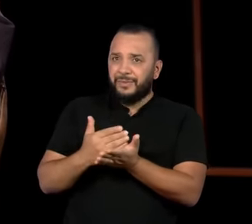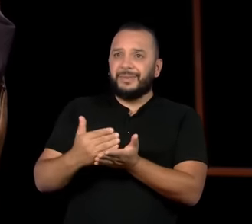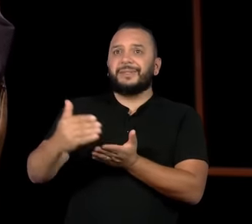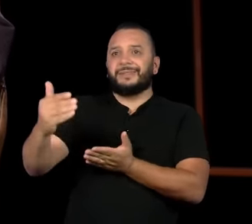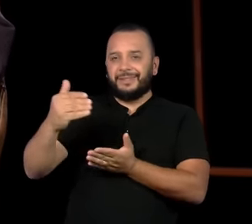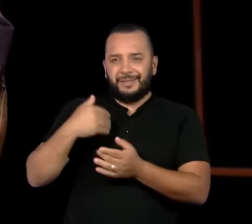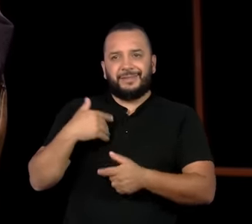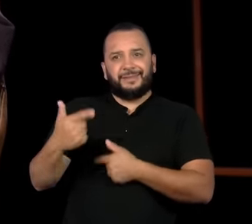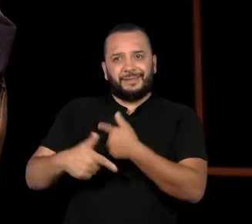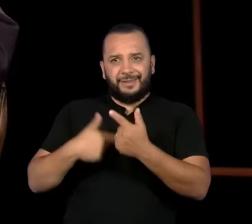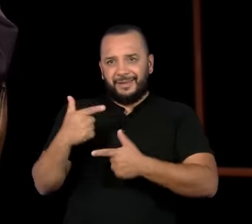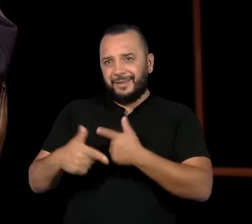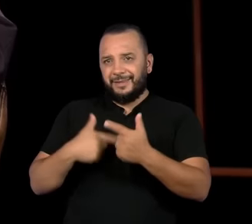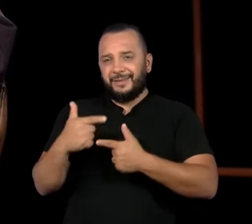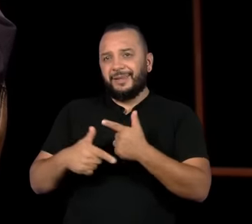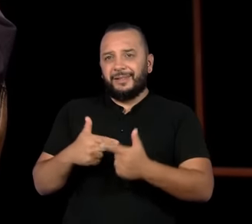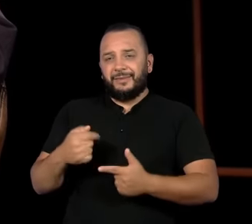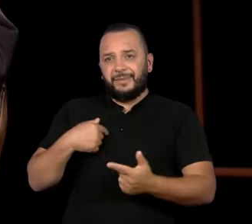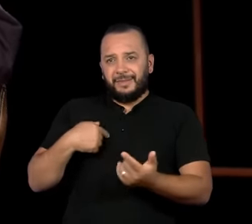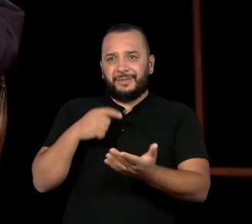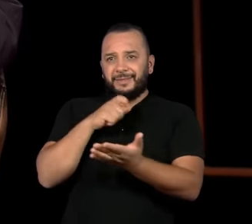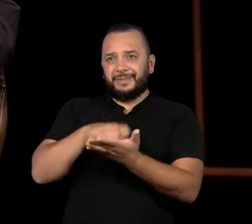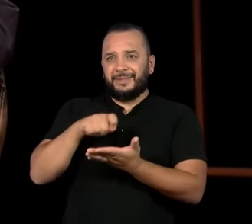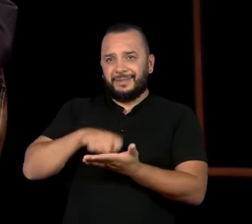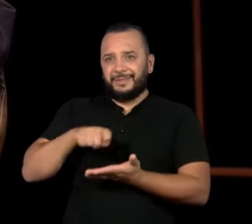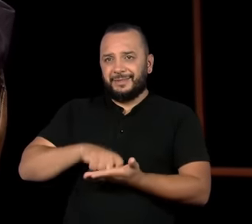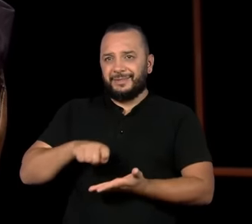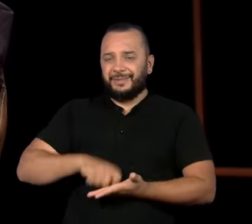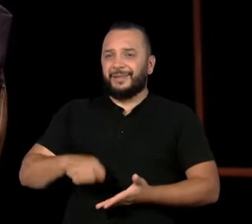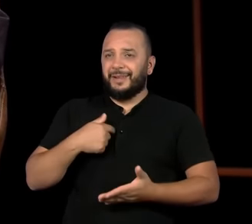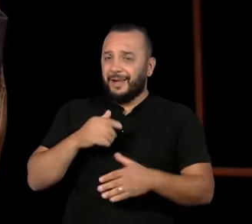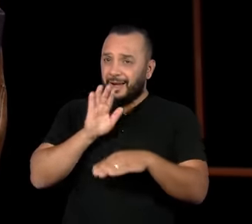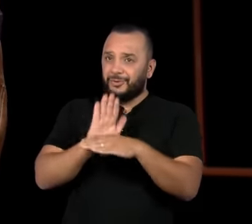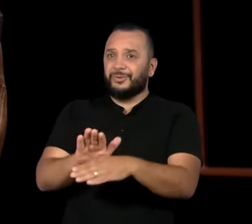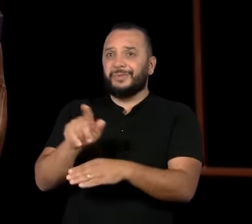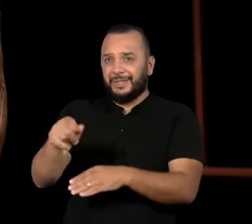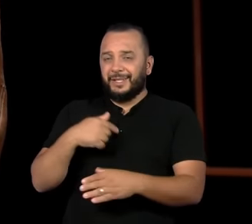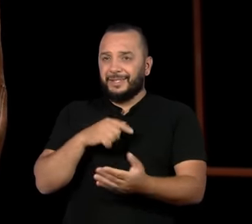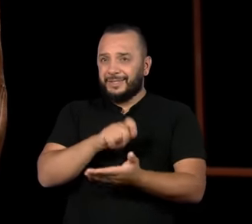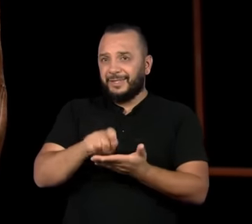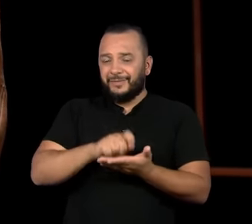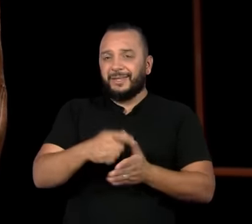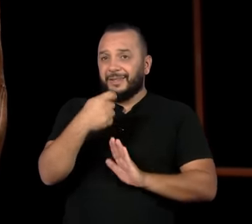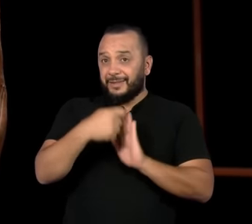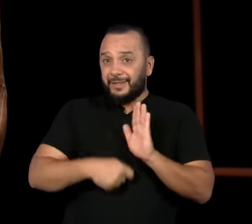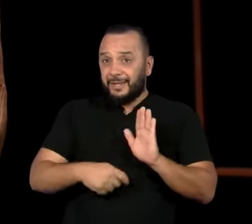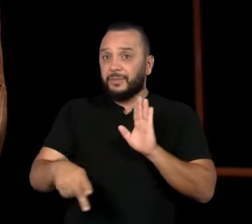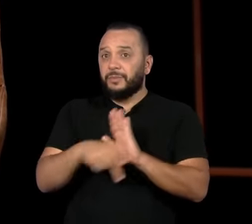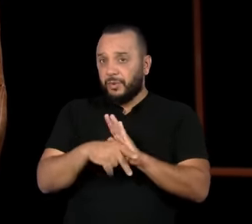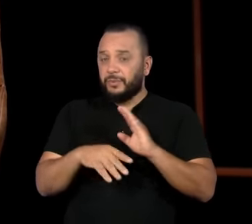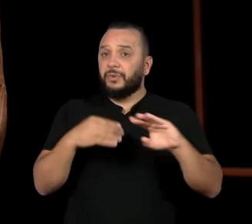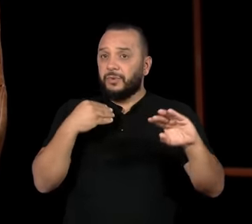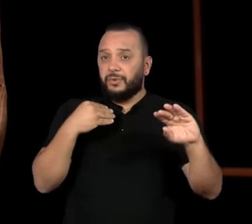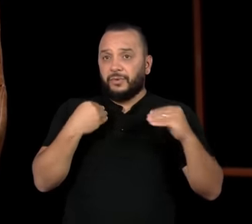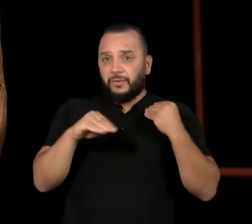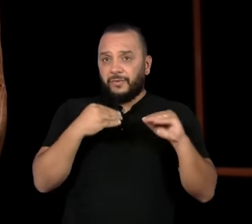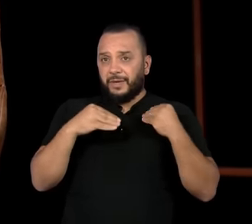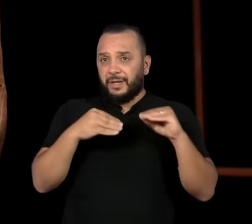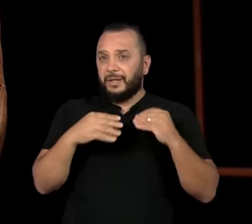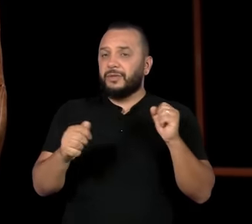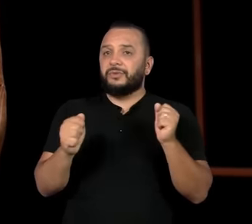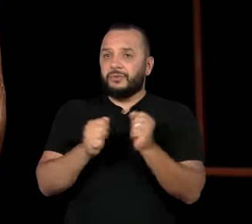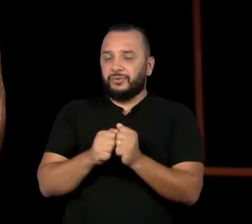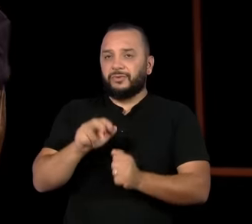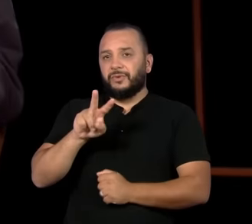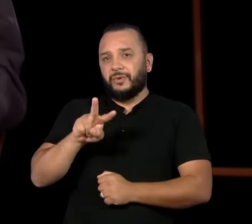fazer um trabalho de escrever. Ajudei um pouco a escrever o texto da novela com o